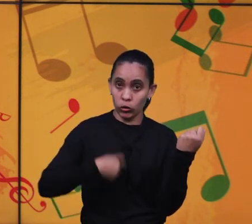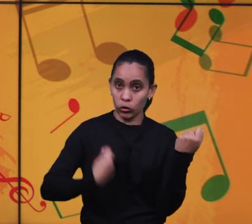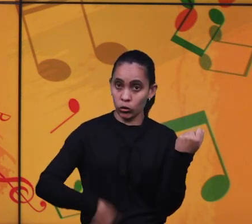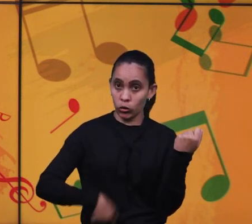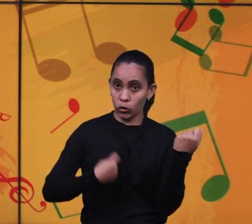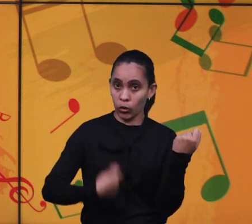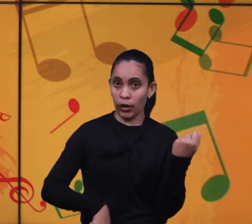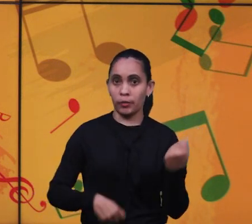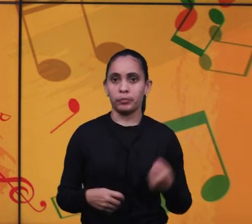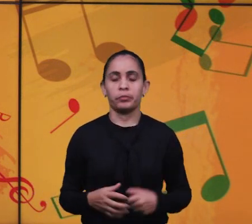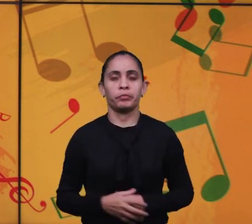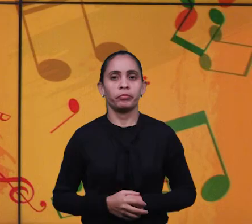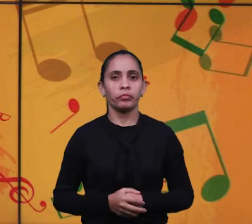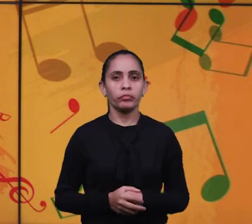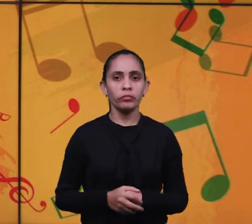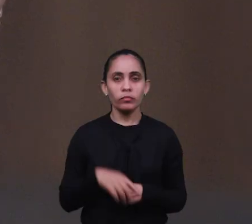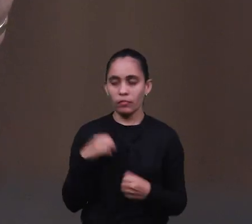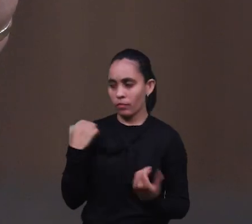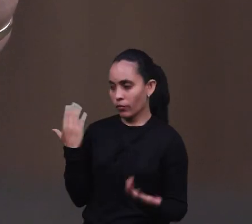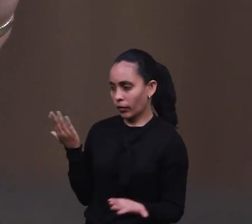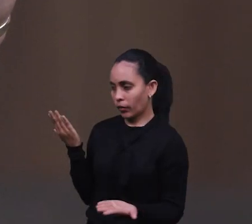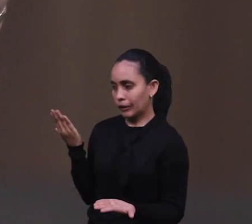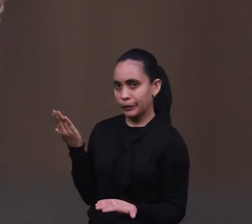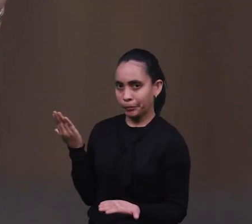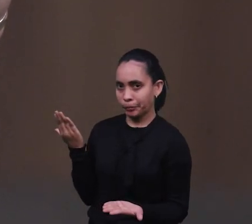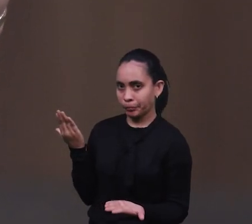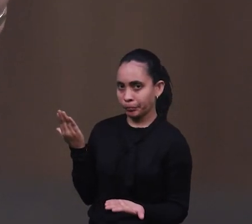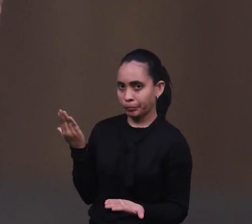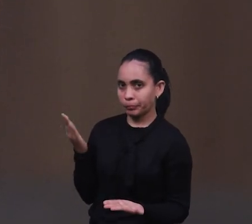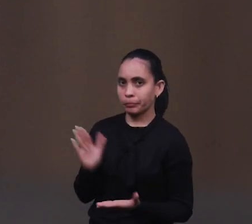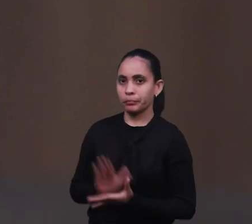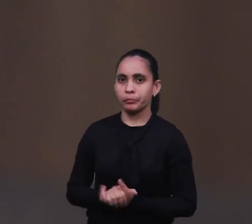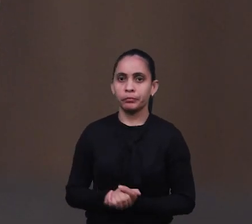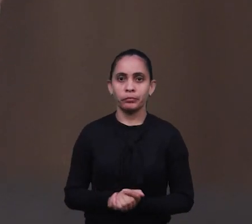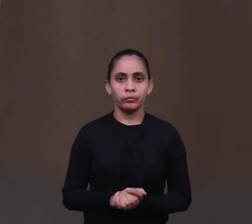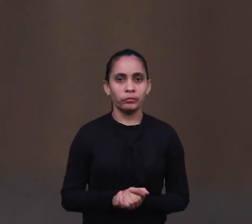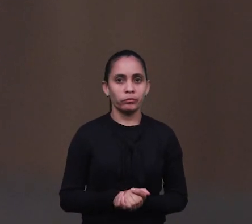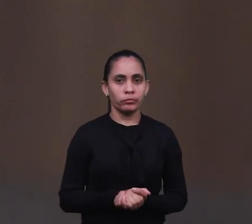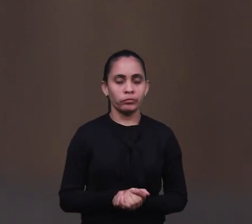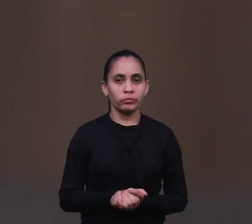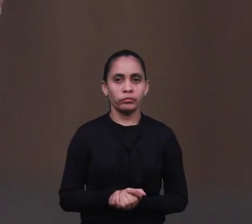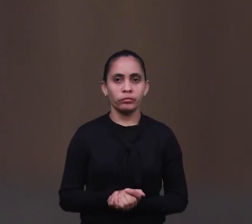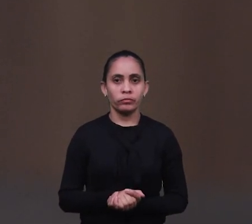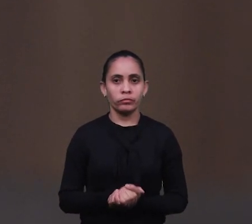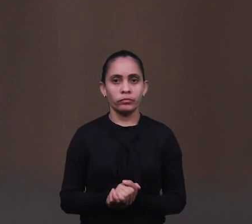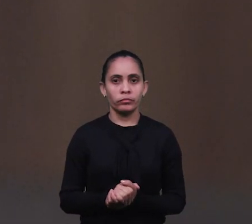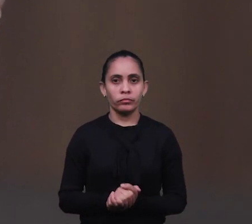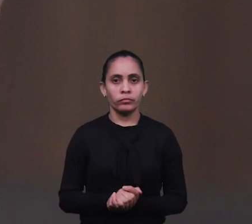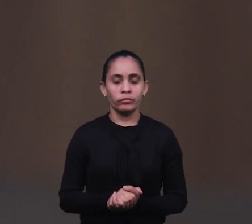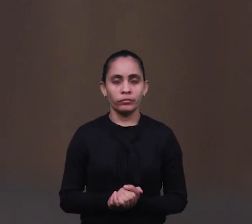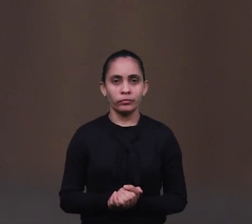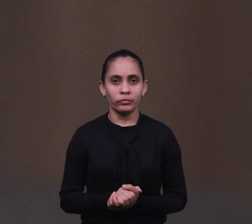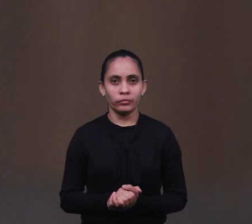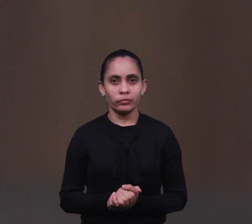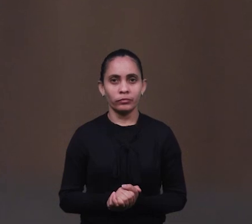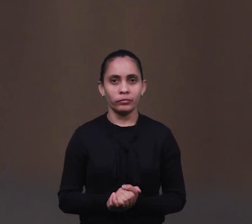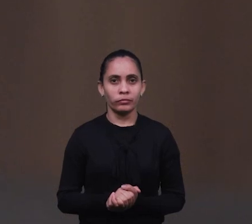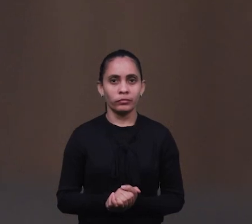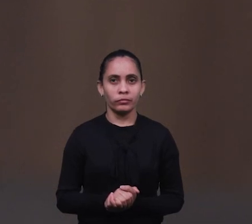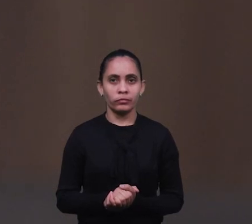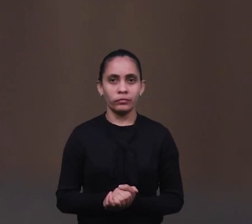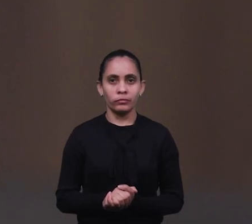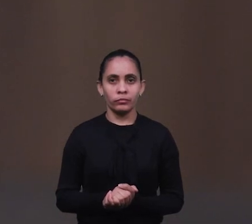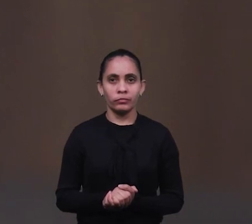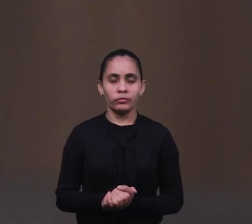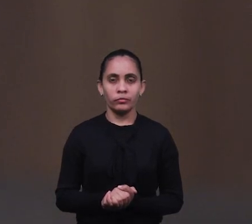tocar esta introdução no violão. P, X e P, P, X e P, P, X